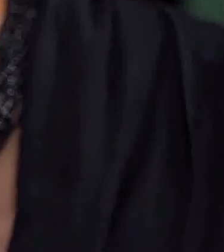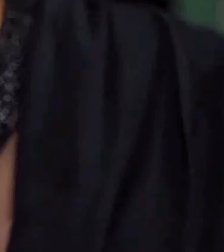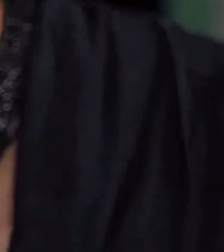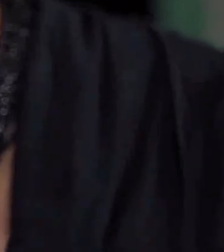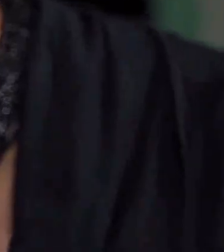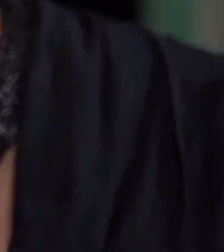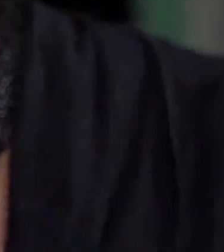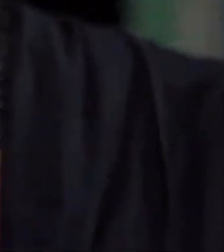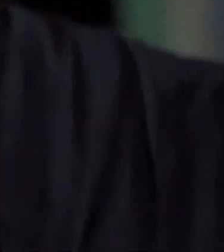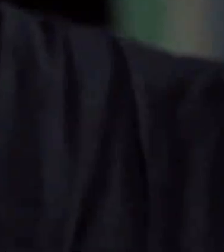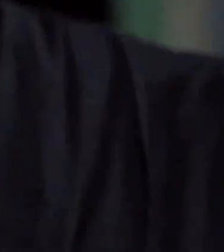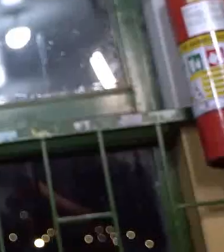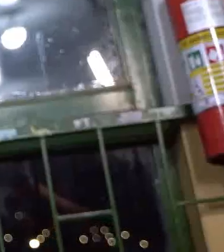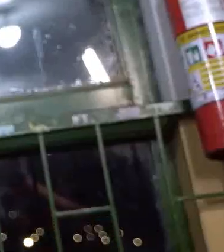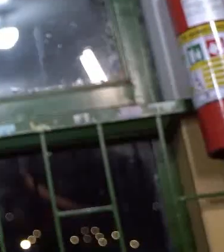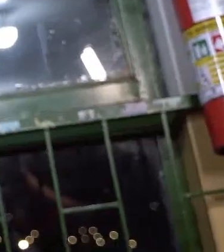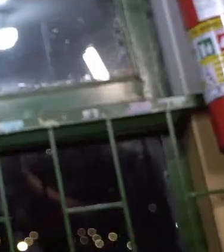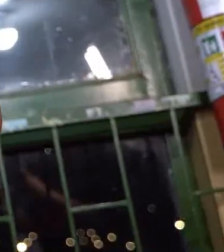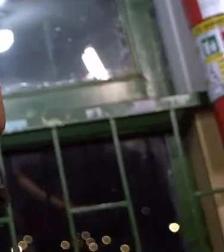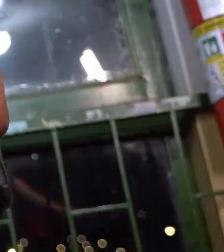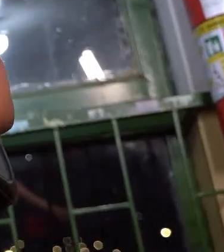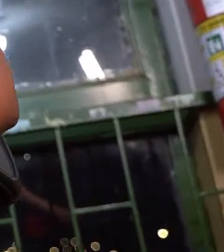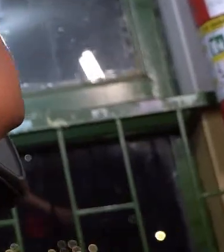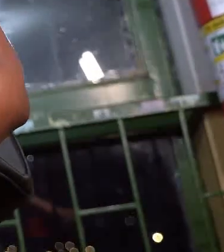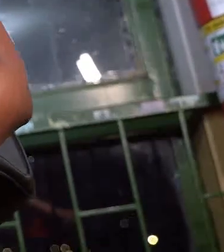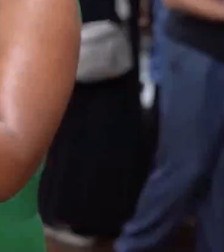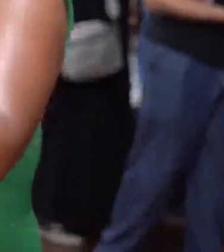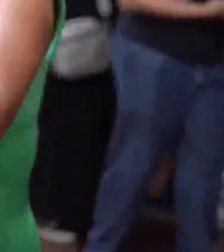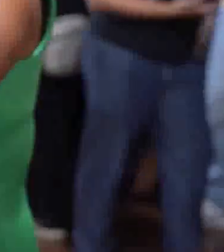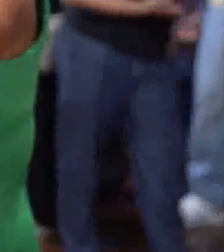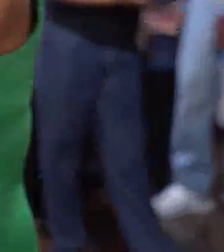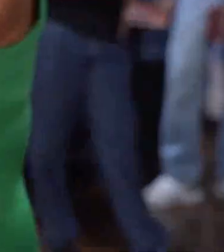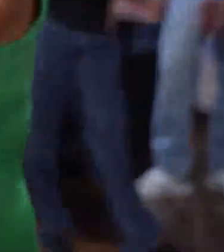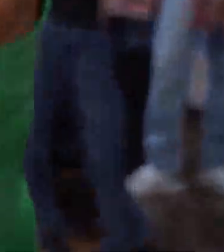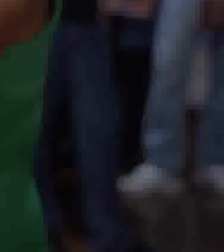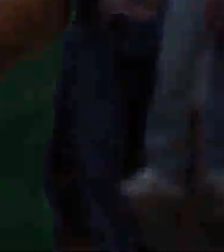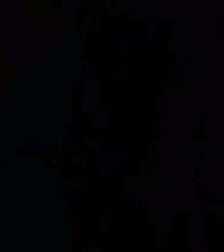Uma mulher negra sorri ao lado de Renato segurando o livro.